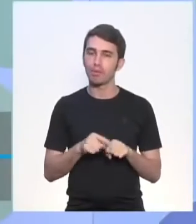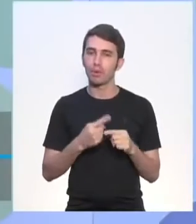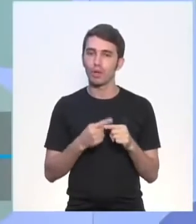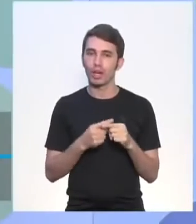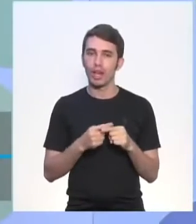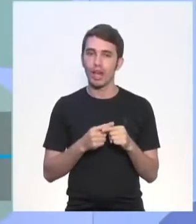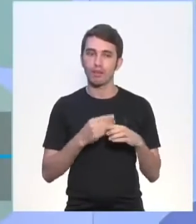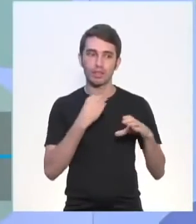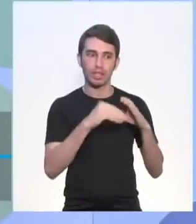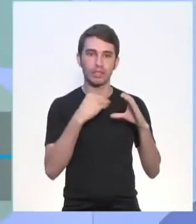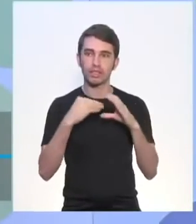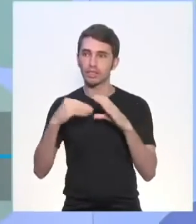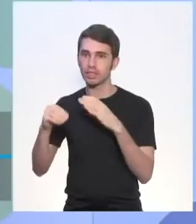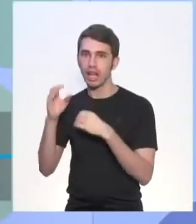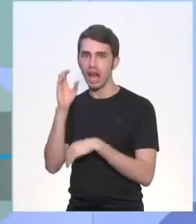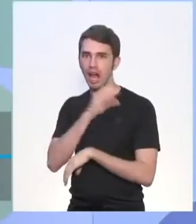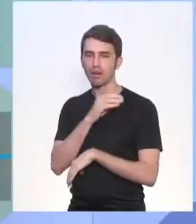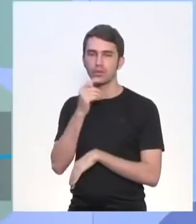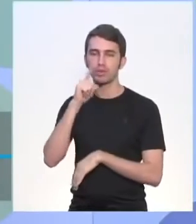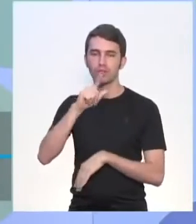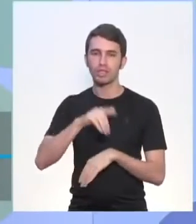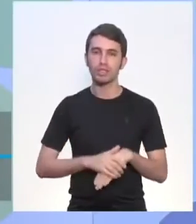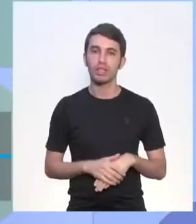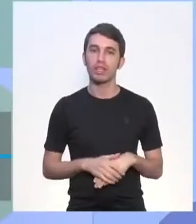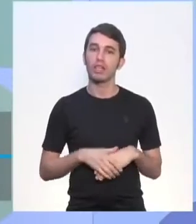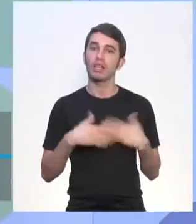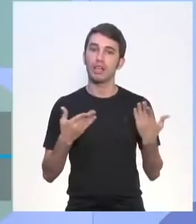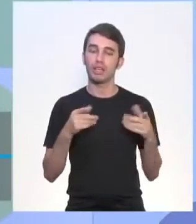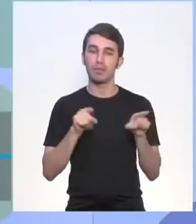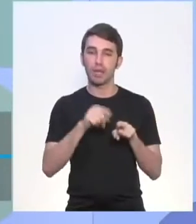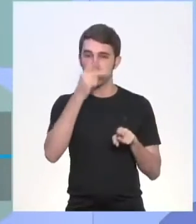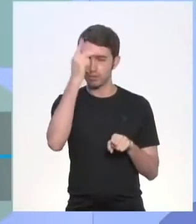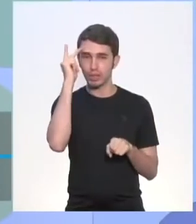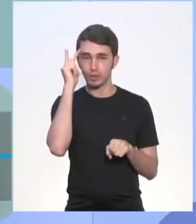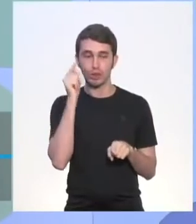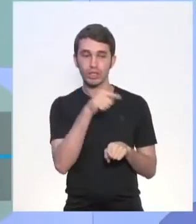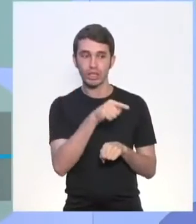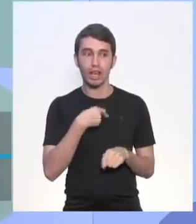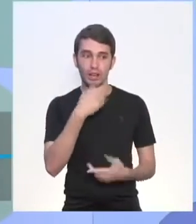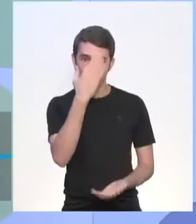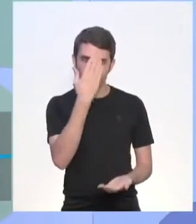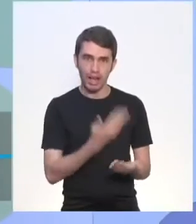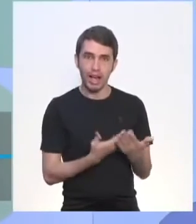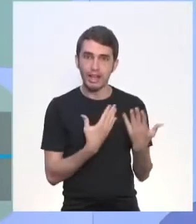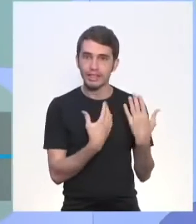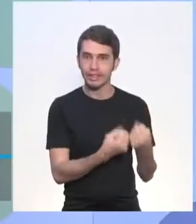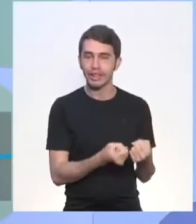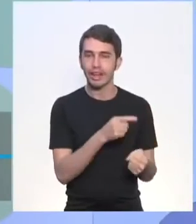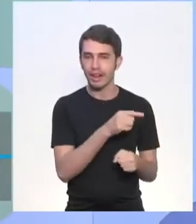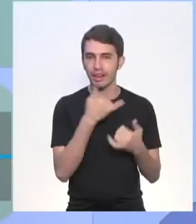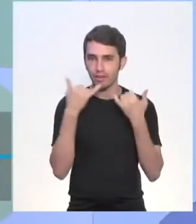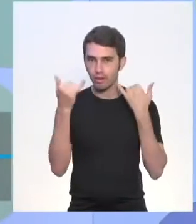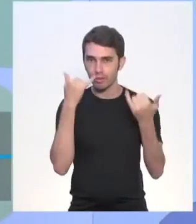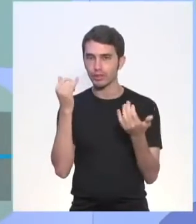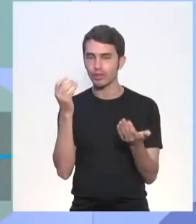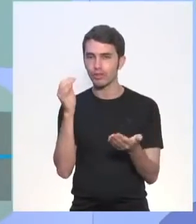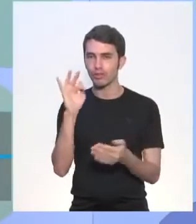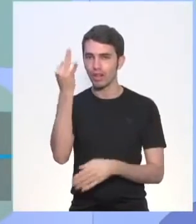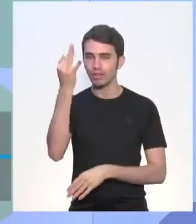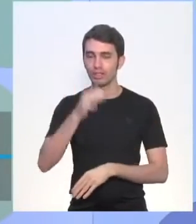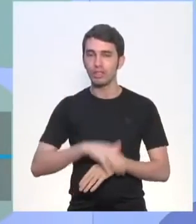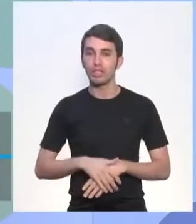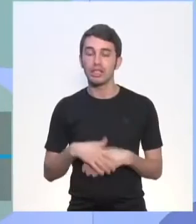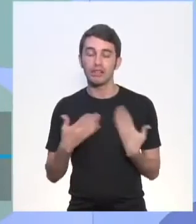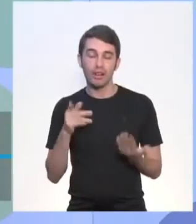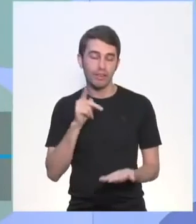certo para poder ter um alcance maior de pessoas, e as pessoas certas também que vão comprar essa ideia mais fácil. Ou seja, na verdade, quando o